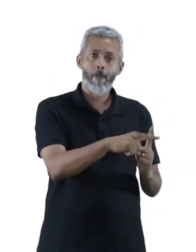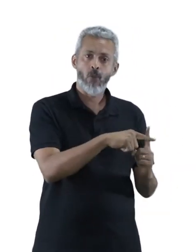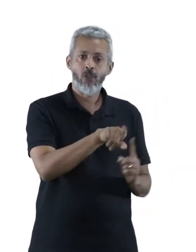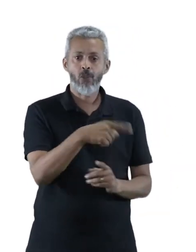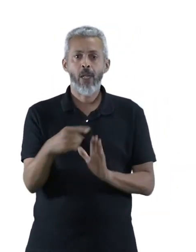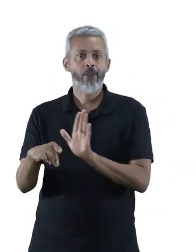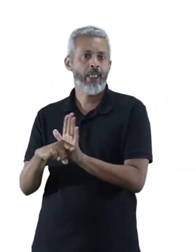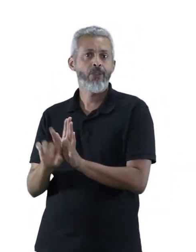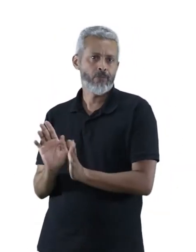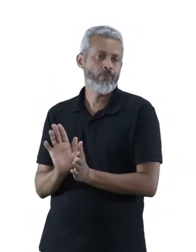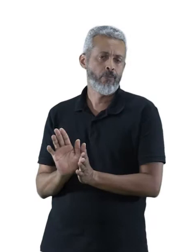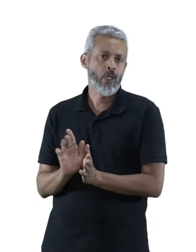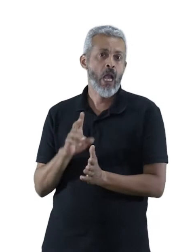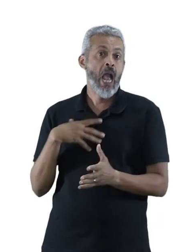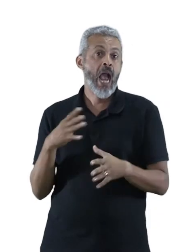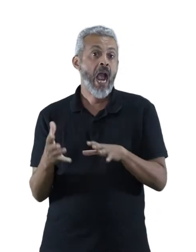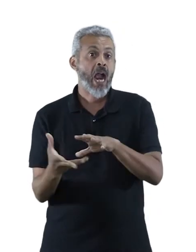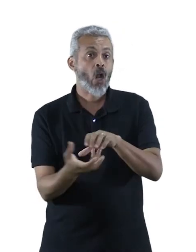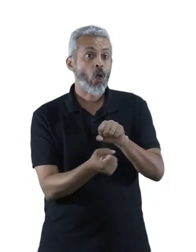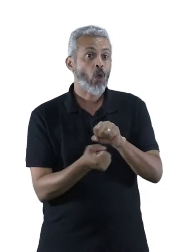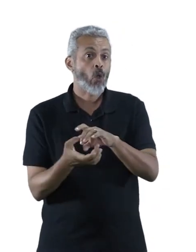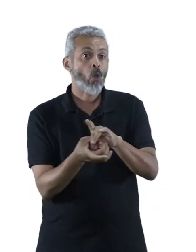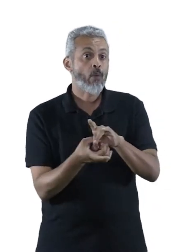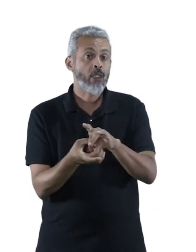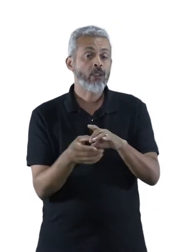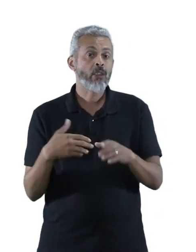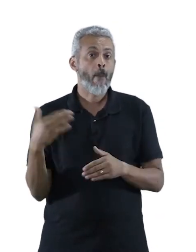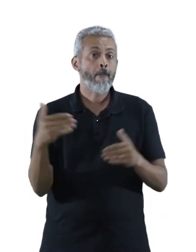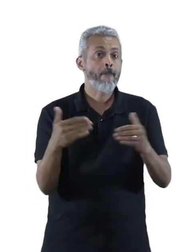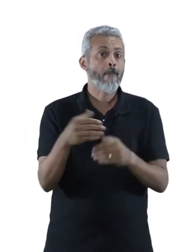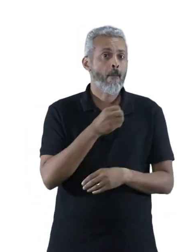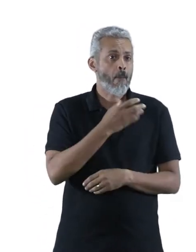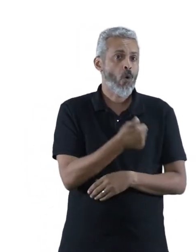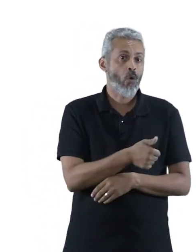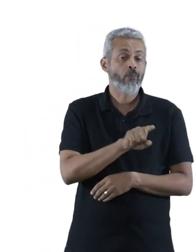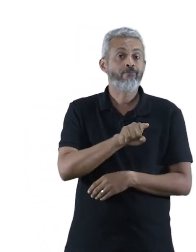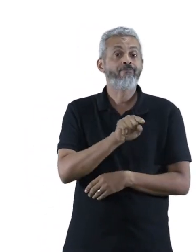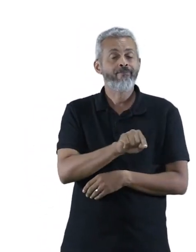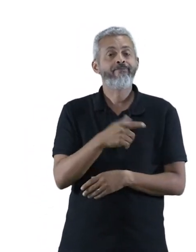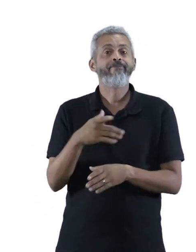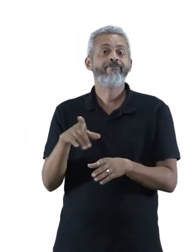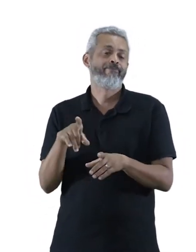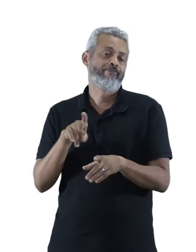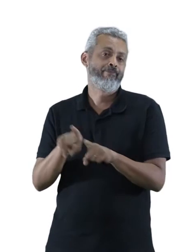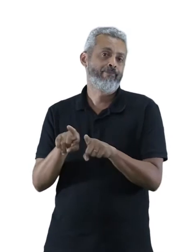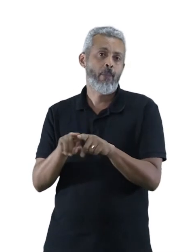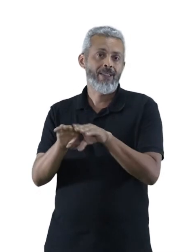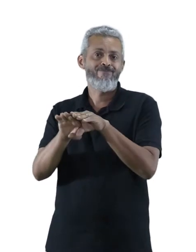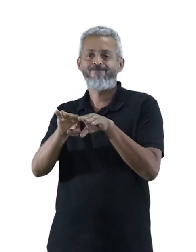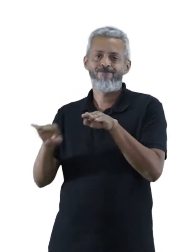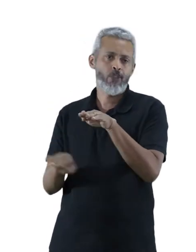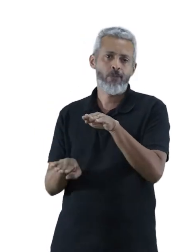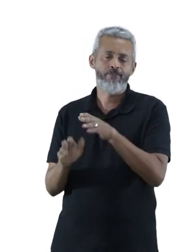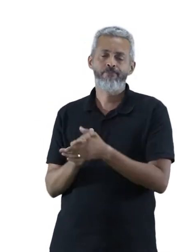e o seu lado negativo. A globalização ela trouxe muita coisa boa, mas ela também trouxe mais desigualdade, porque existem